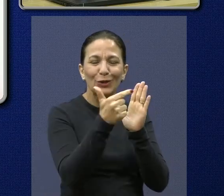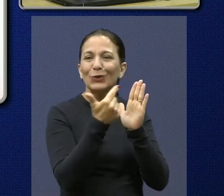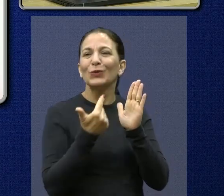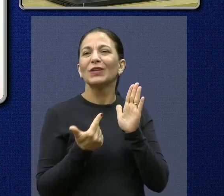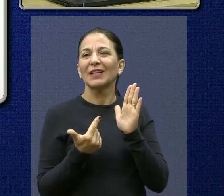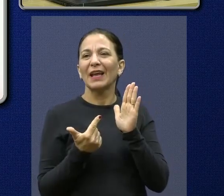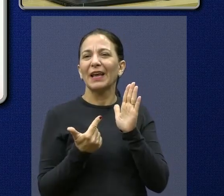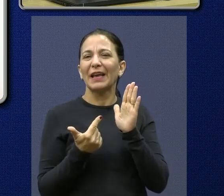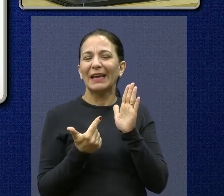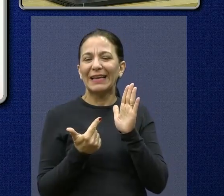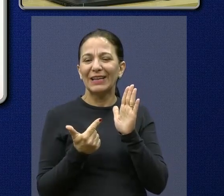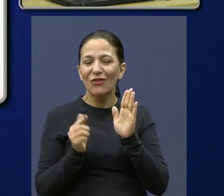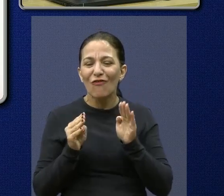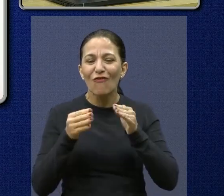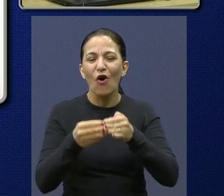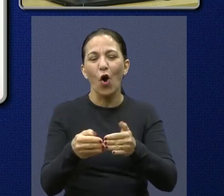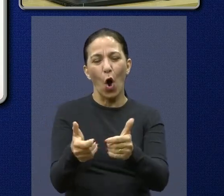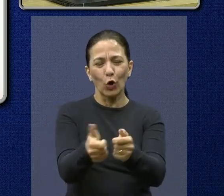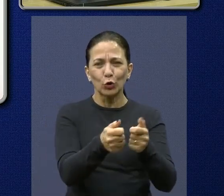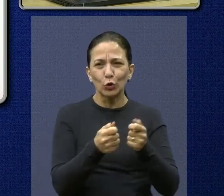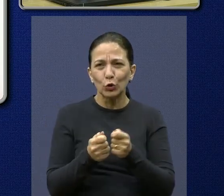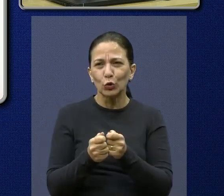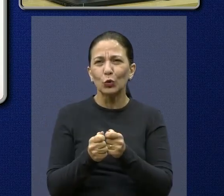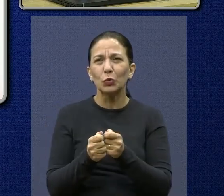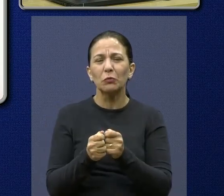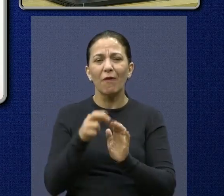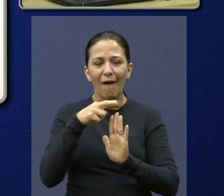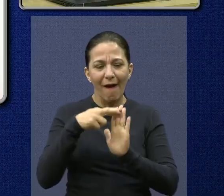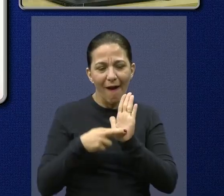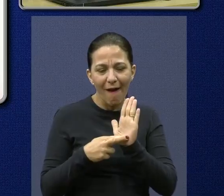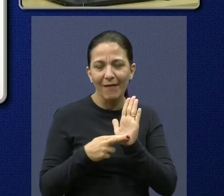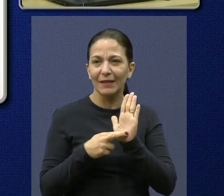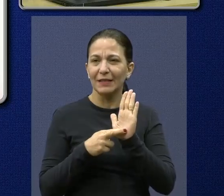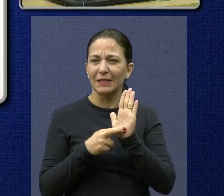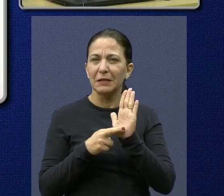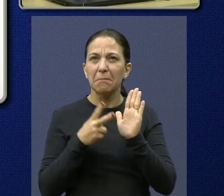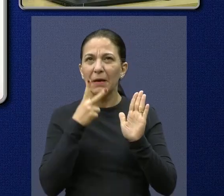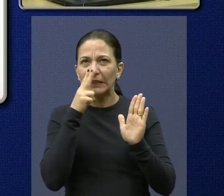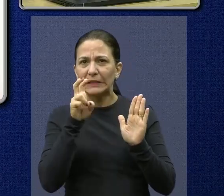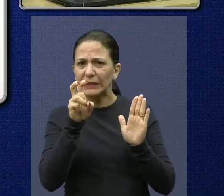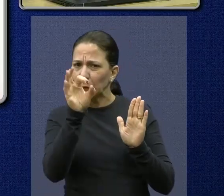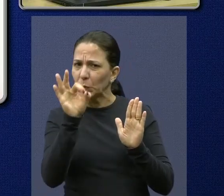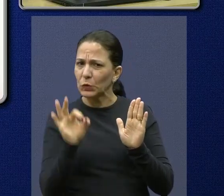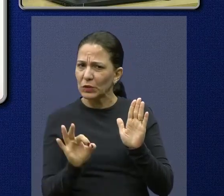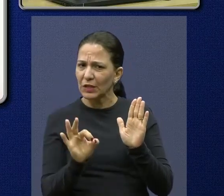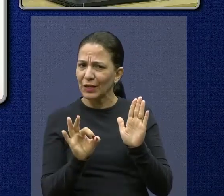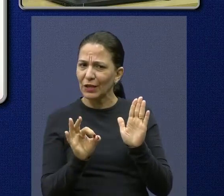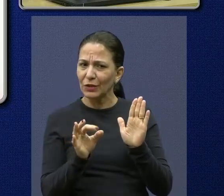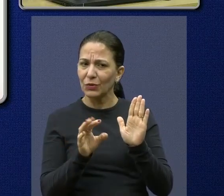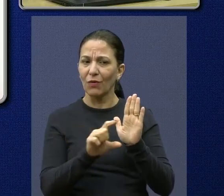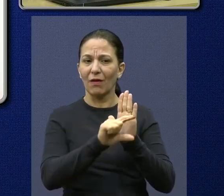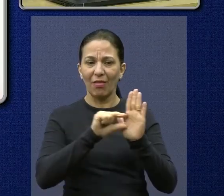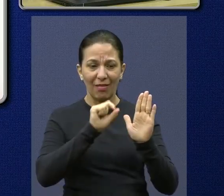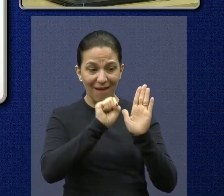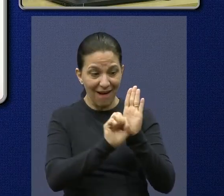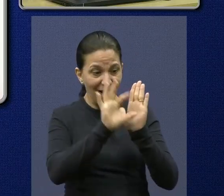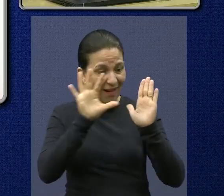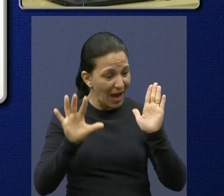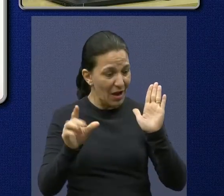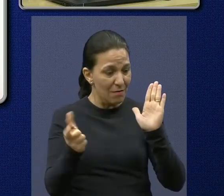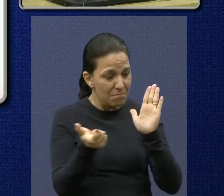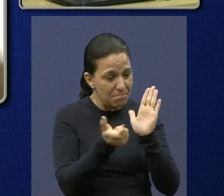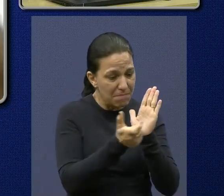que fosse aí, se não me engano é menos do que isso que está lá na regulamentação, né? Mas não está carimbado para tratamento